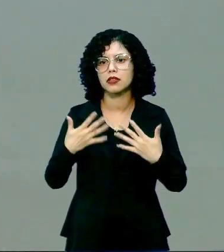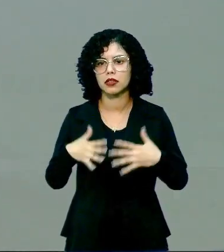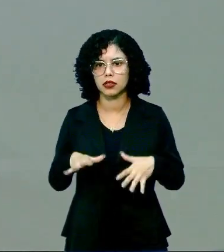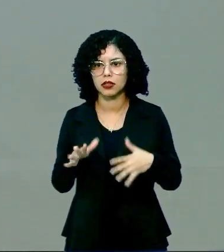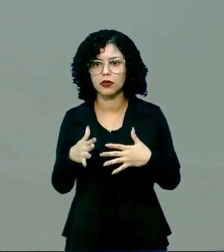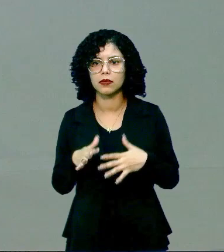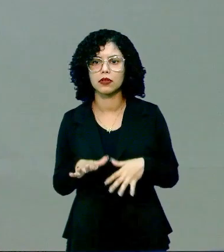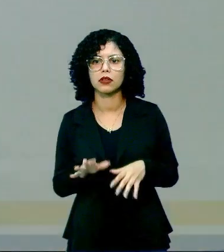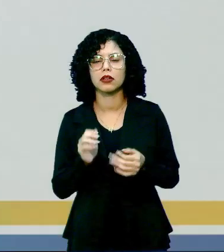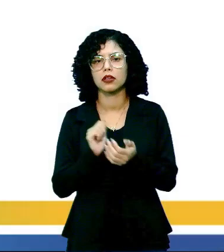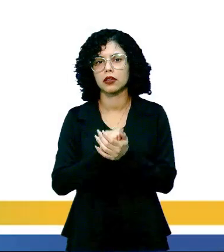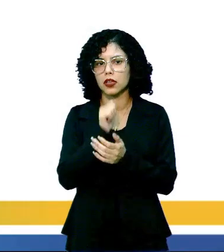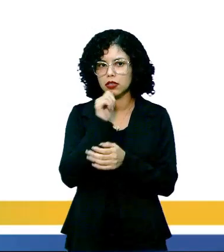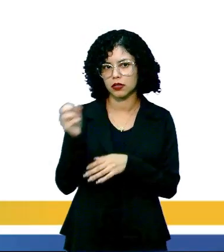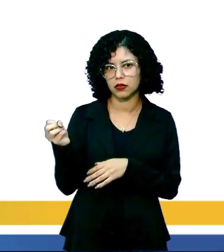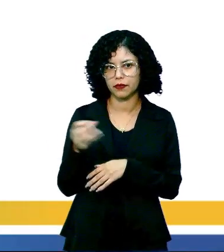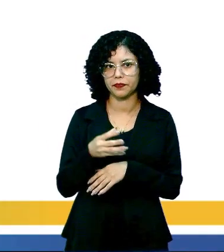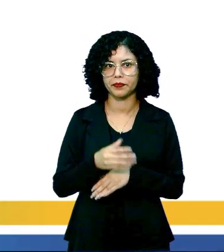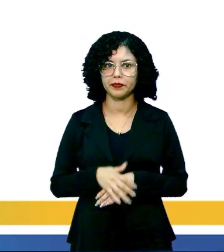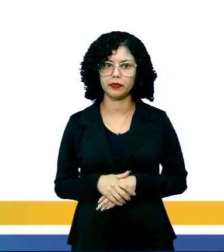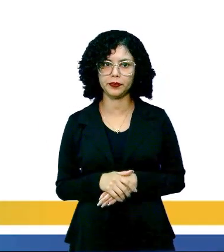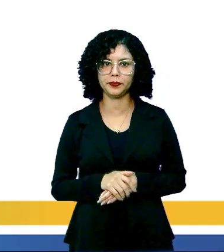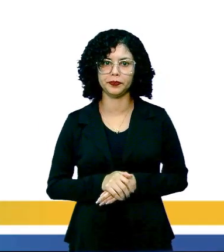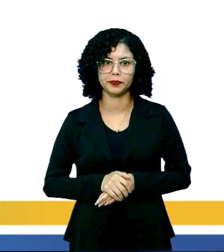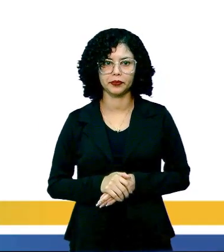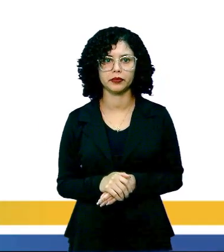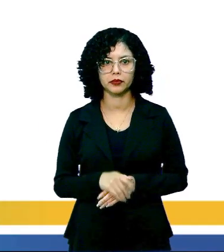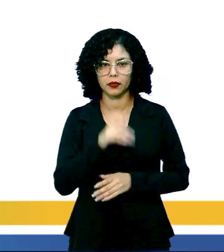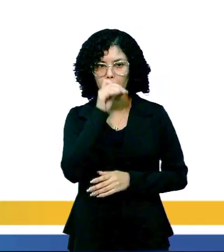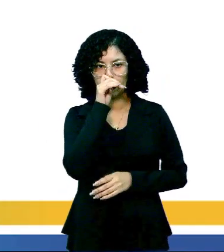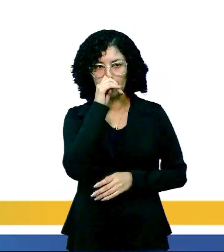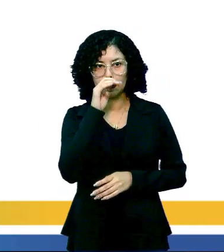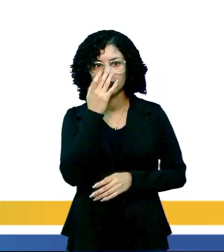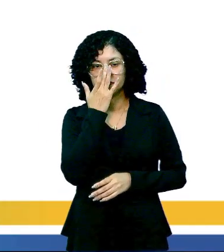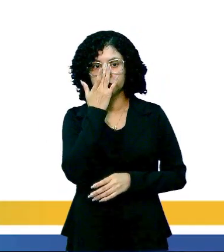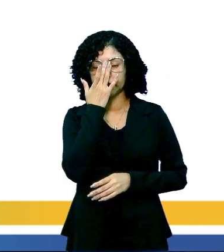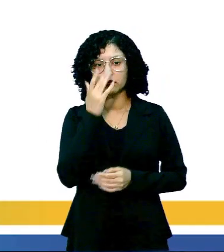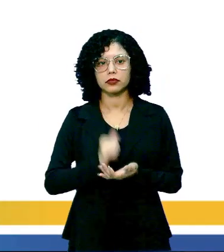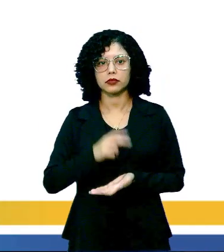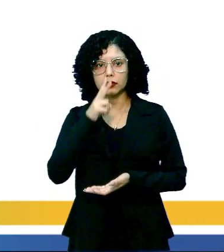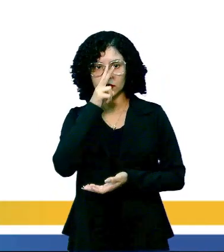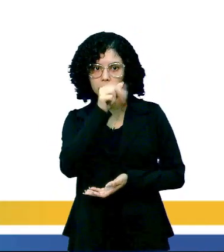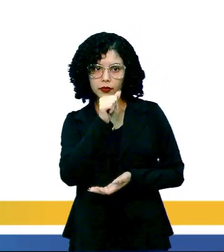gente observa essa inovação, tá? E aí eu tenho